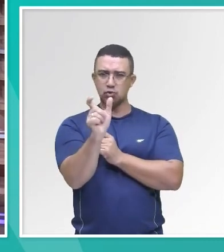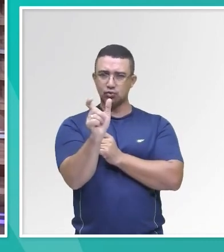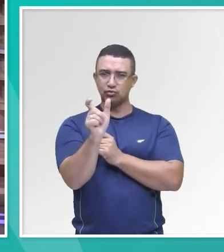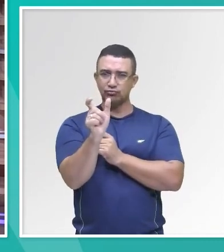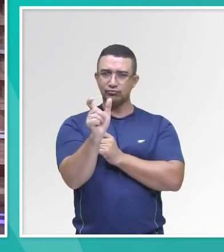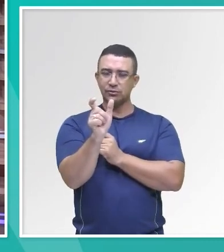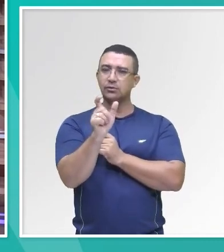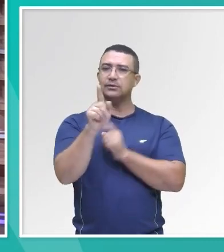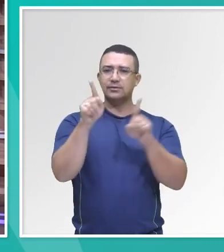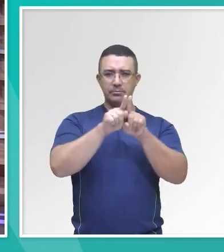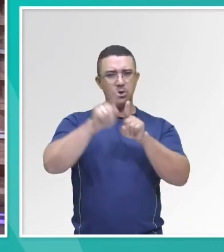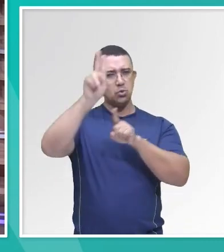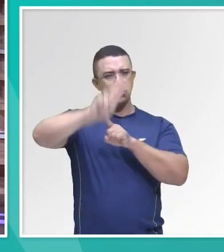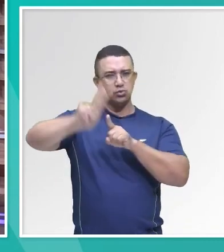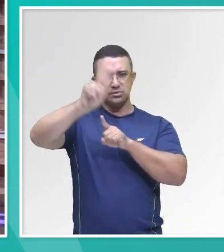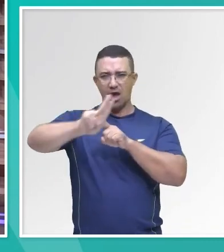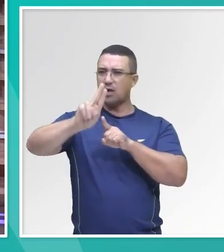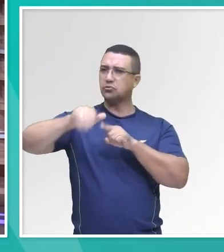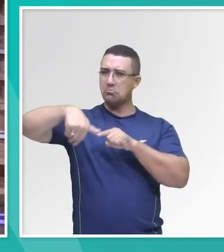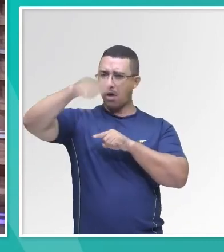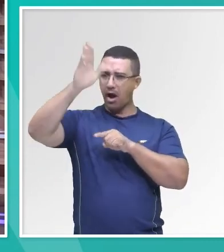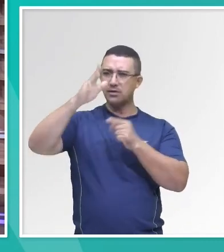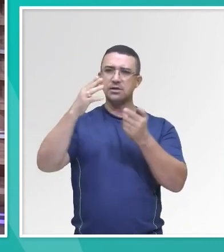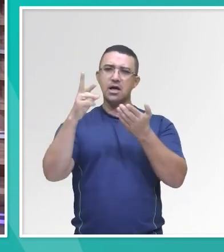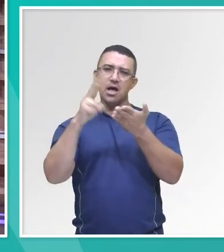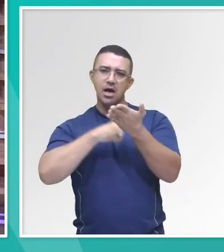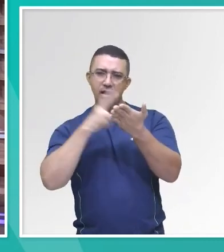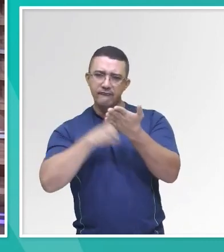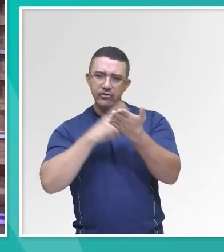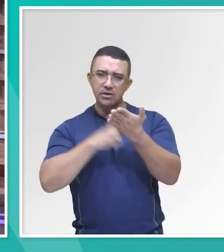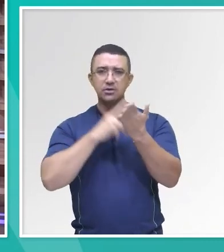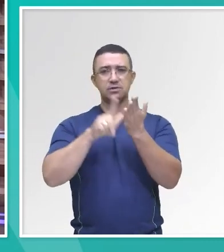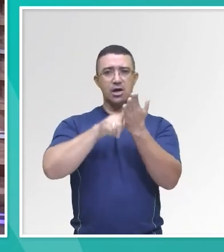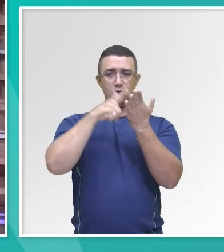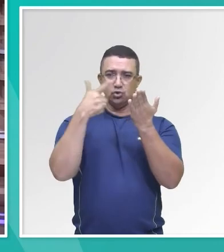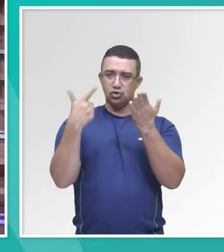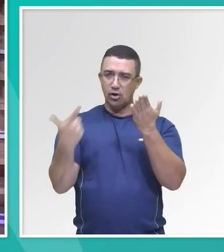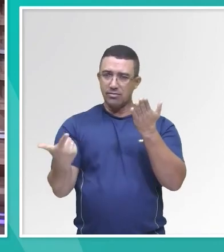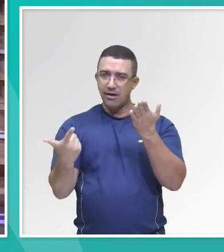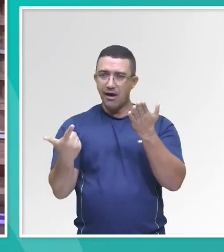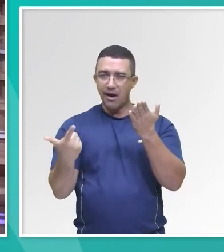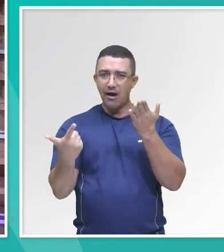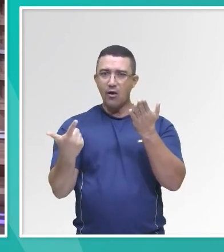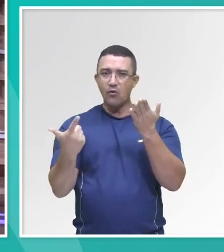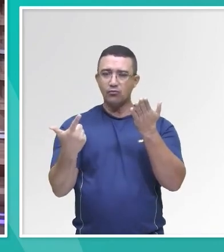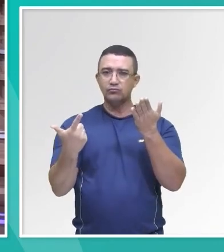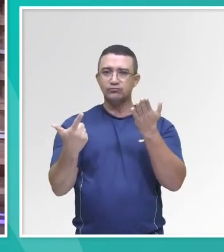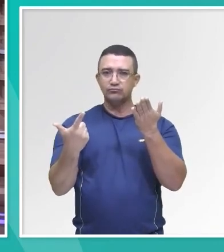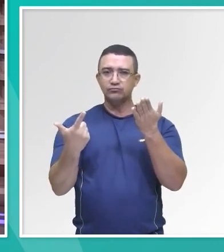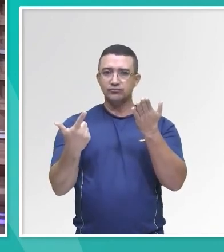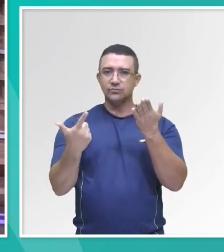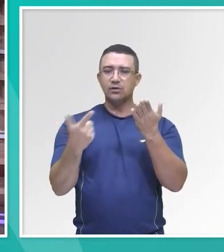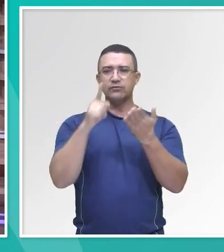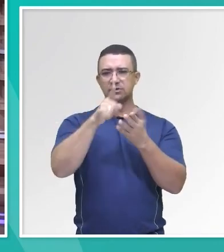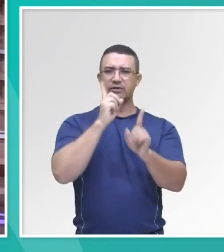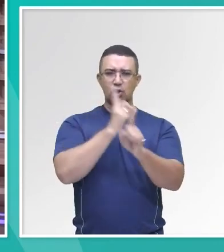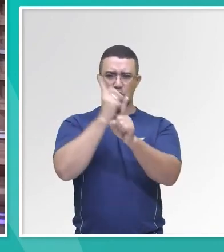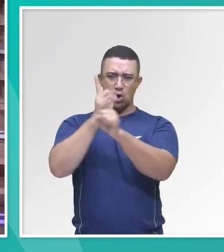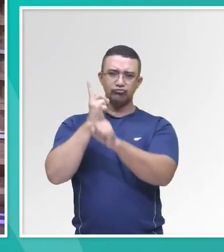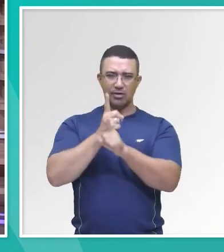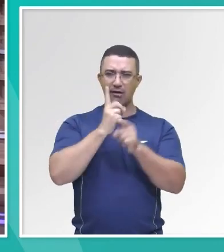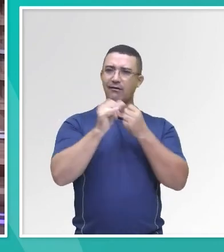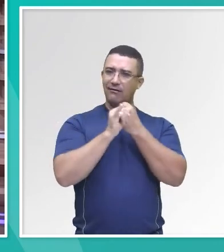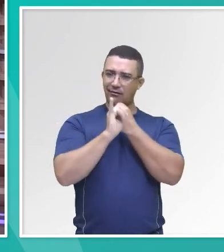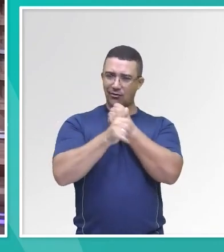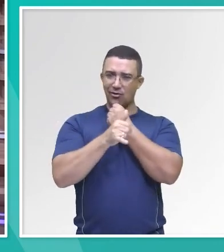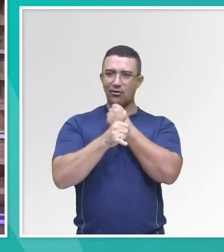muito utilizado aí, em revistas, em jornais, até pelo espaço. Então você vai encontrar